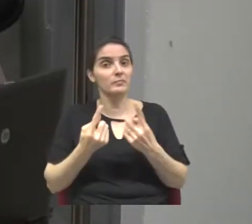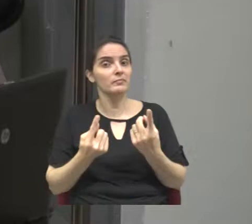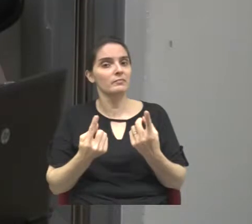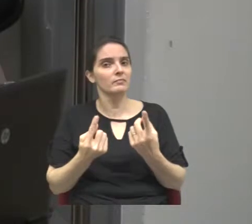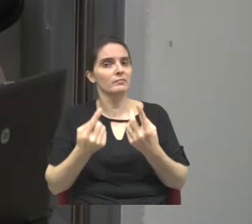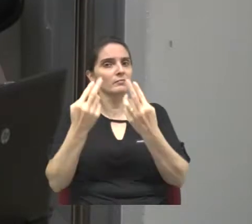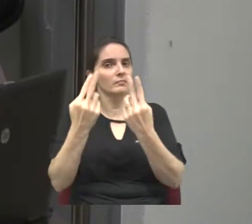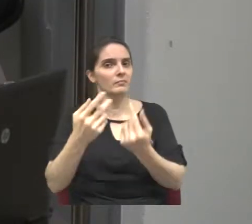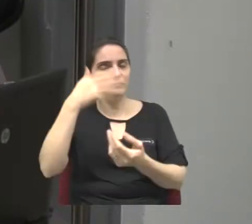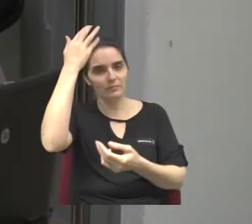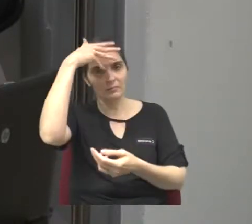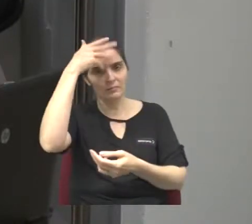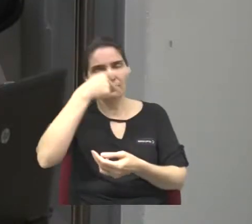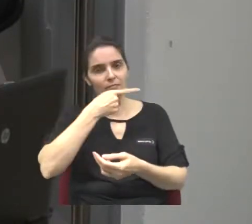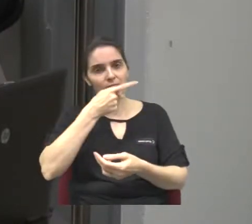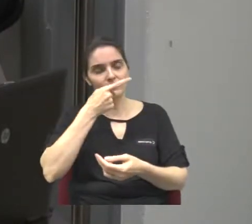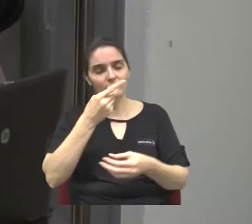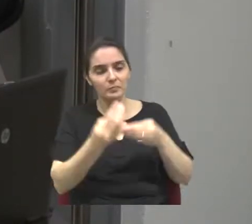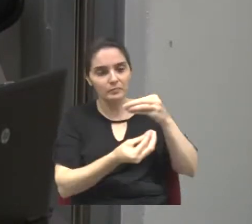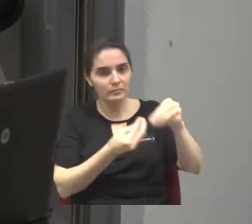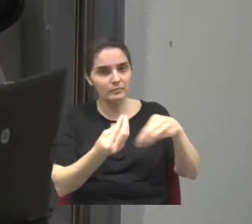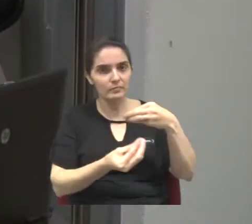falou, é a mistura dessas